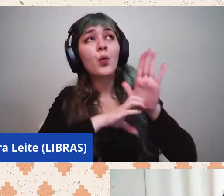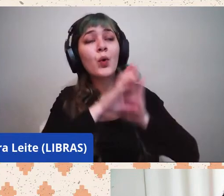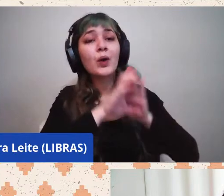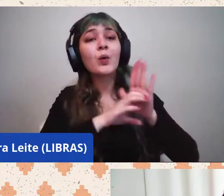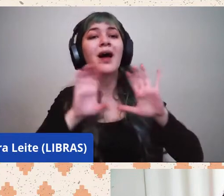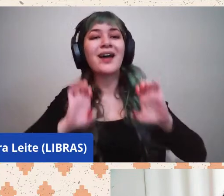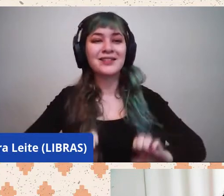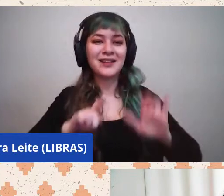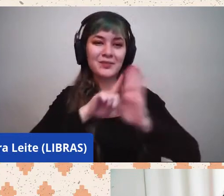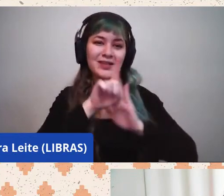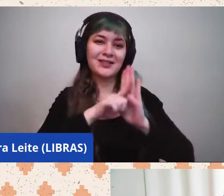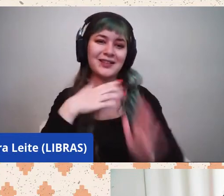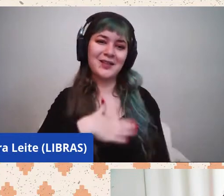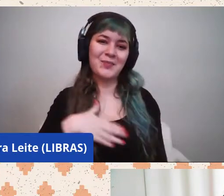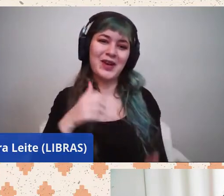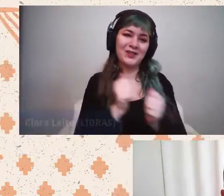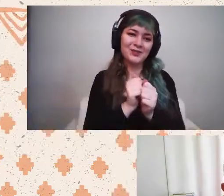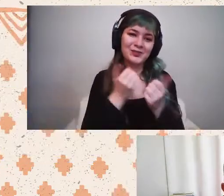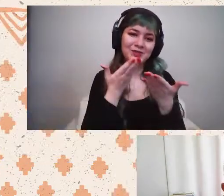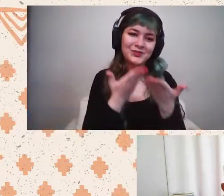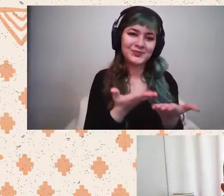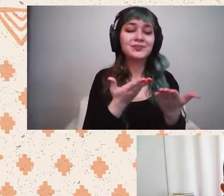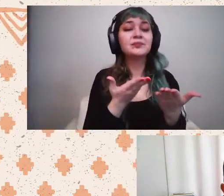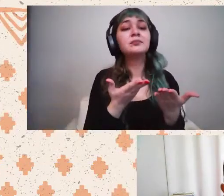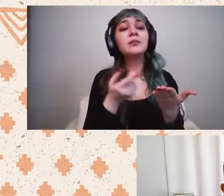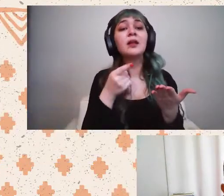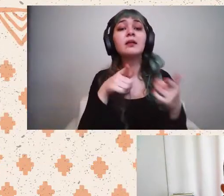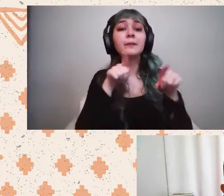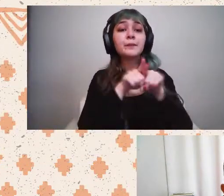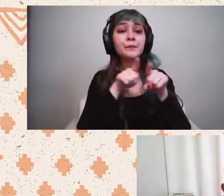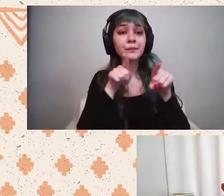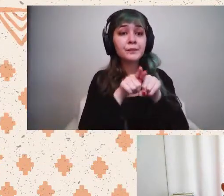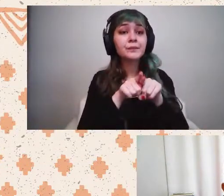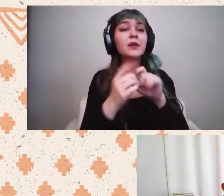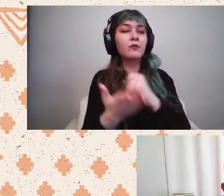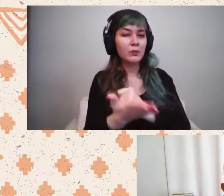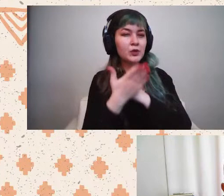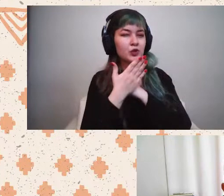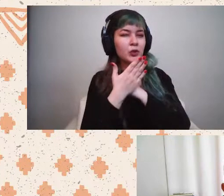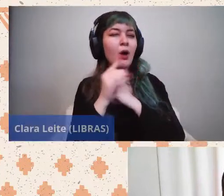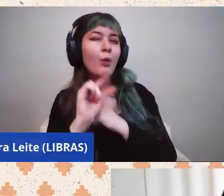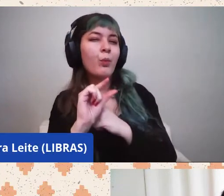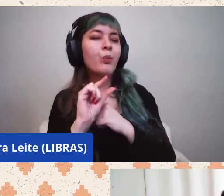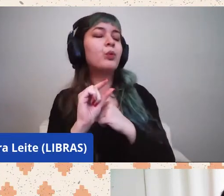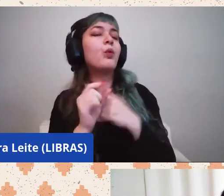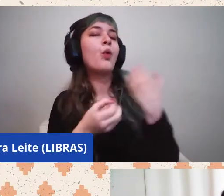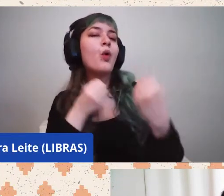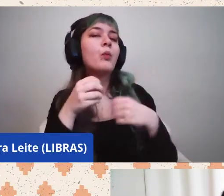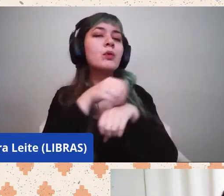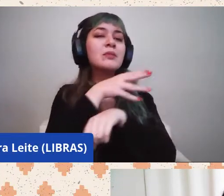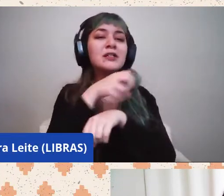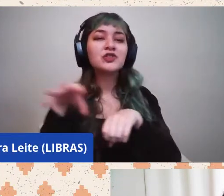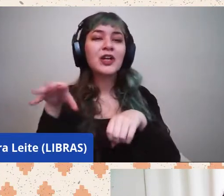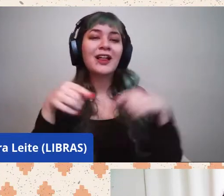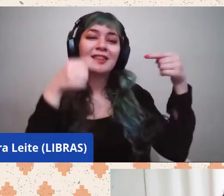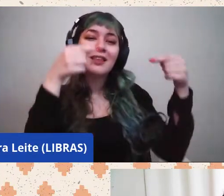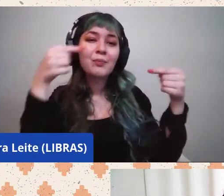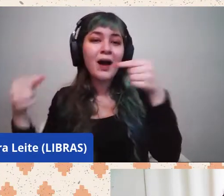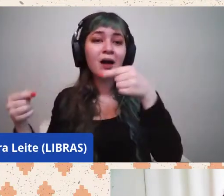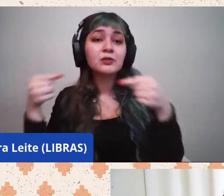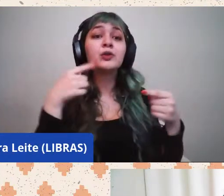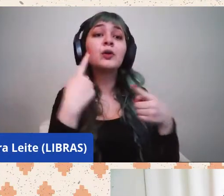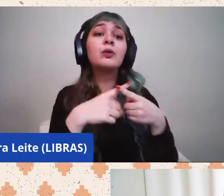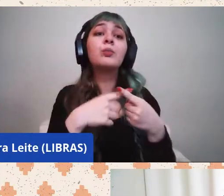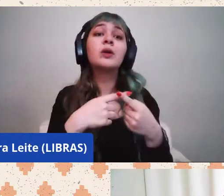Jefferson, prazer ter você aqui conosco, e ele também vai me ajudar, em certa medida, a mediar esse debate, porque as nossas